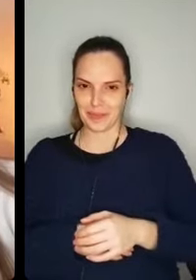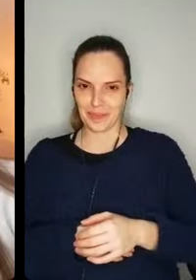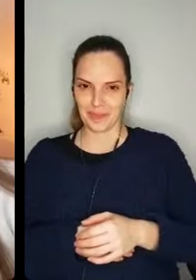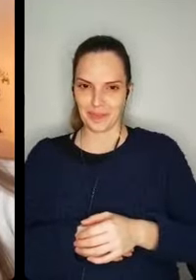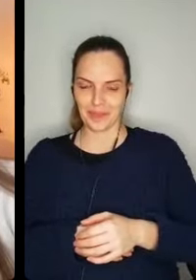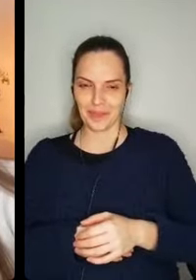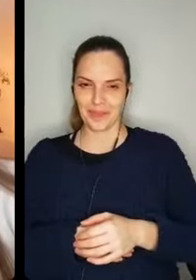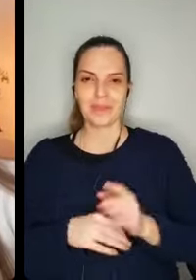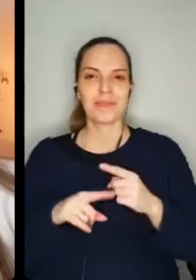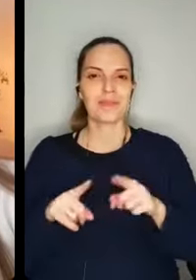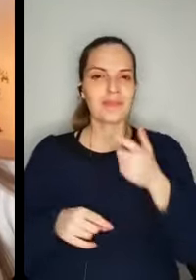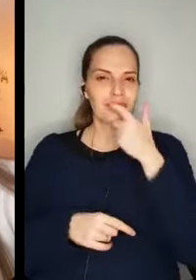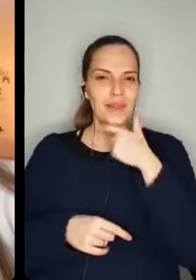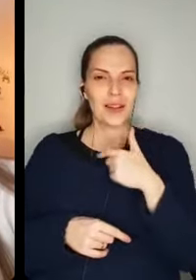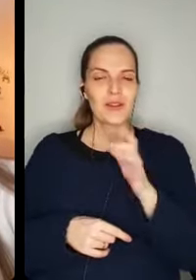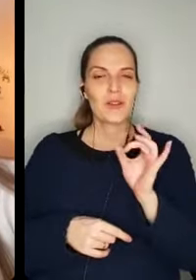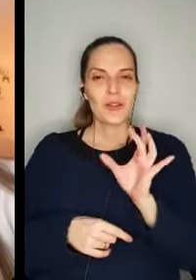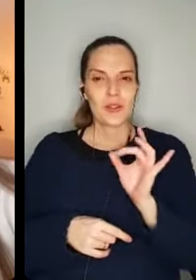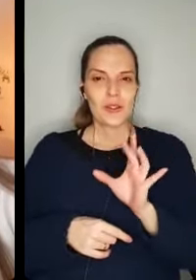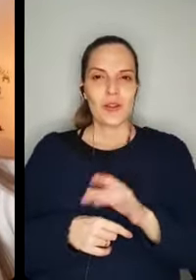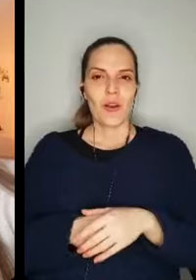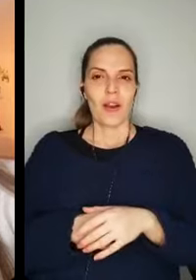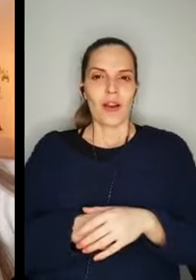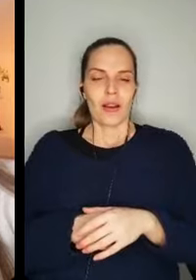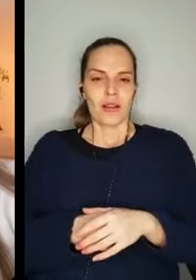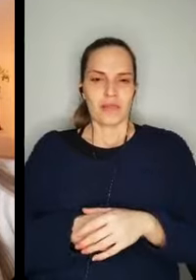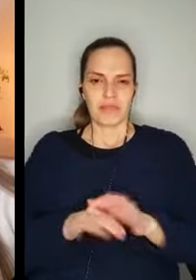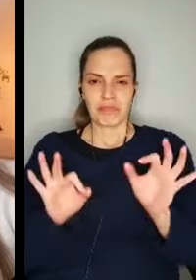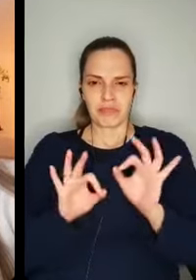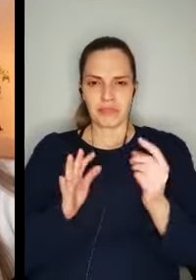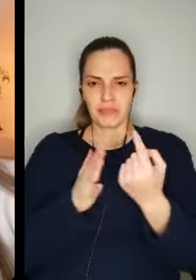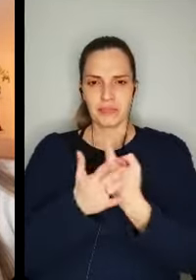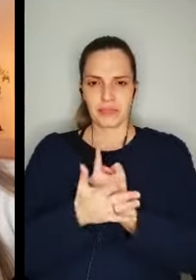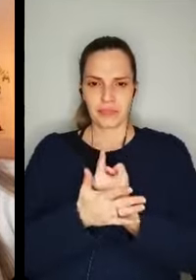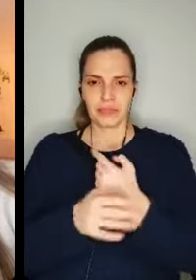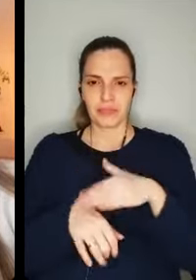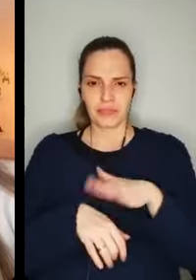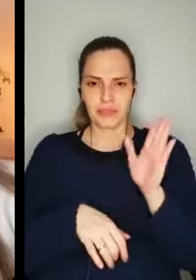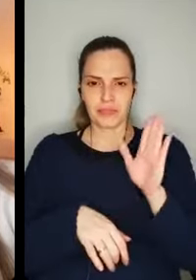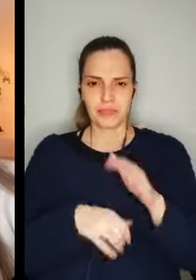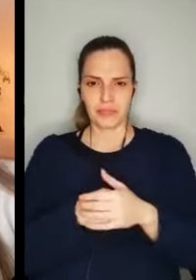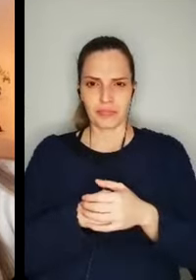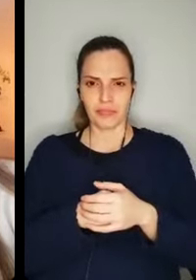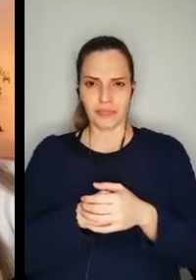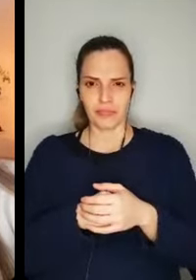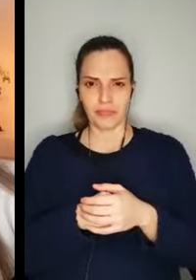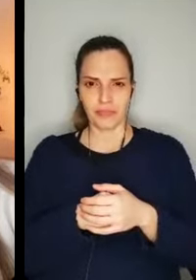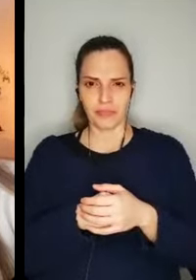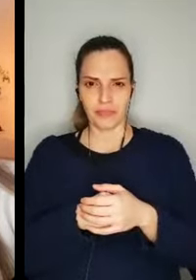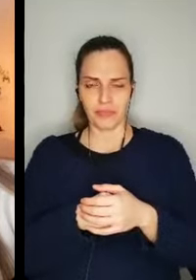Mas acho que é isso, gente. Acho que não tem mais nenhuma pergunta aqui no chat. Alguém quer fazer uma consideração final?